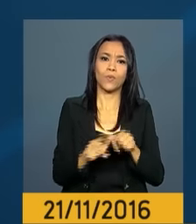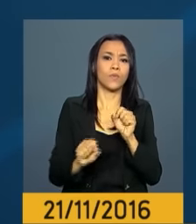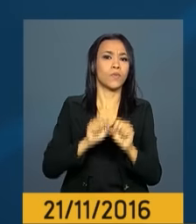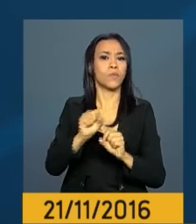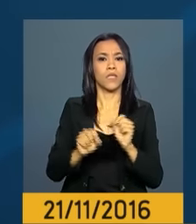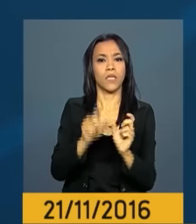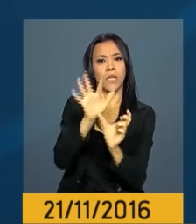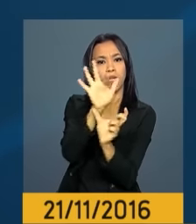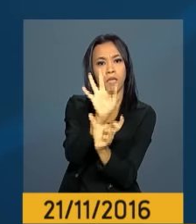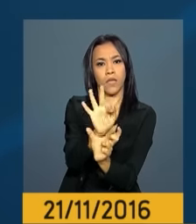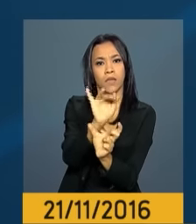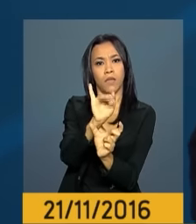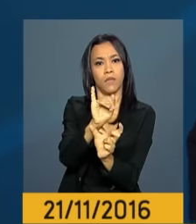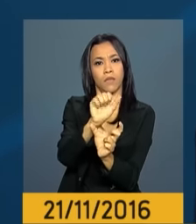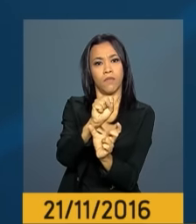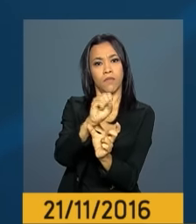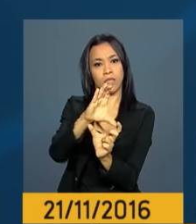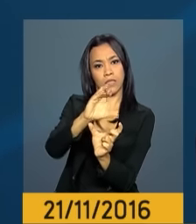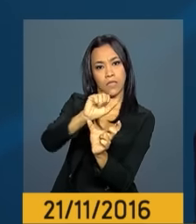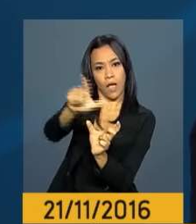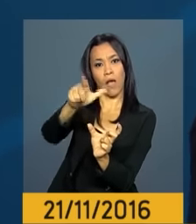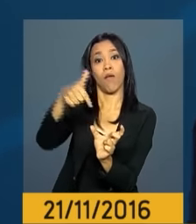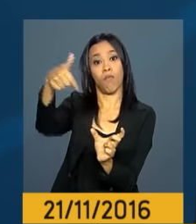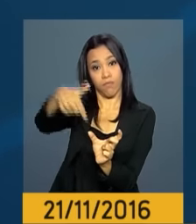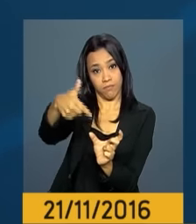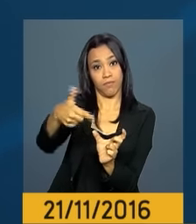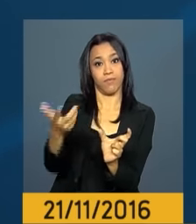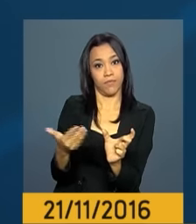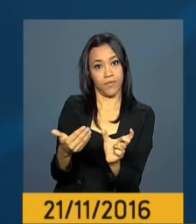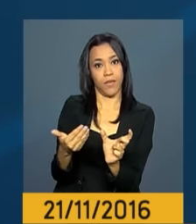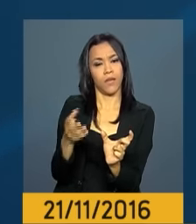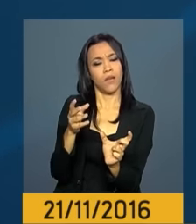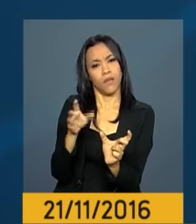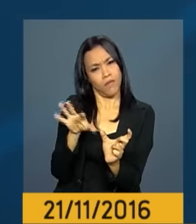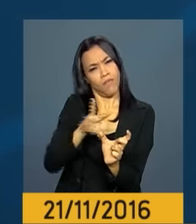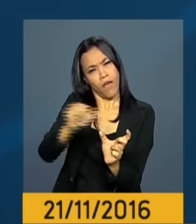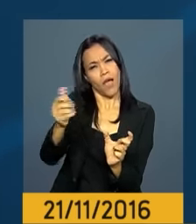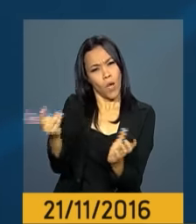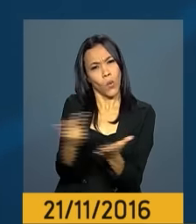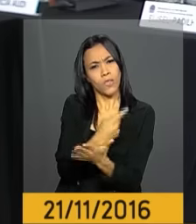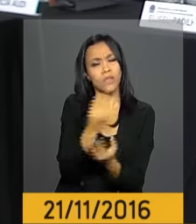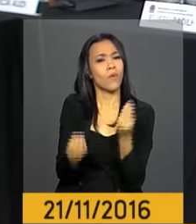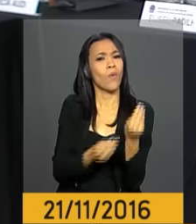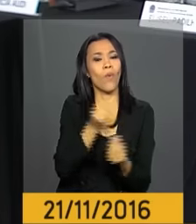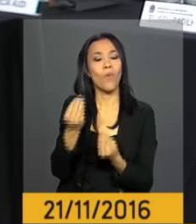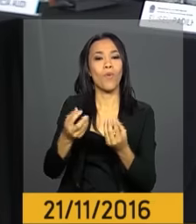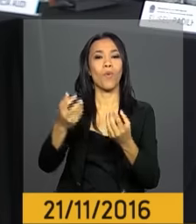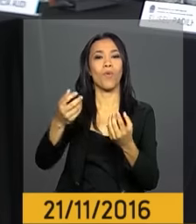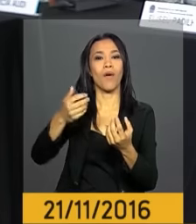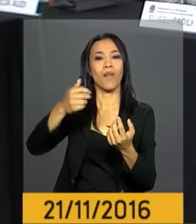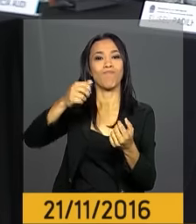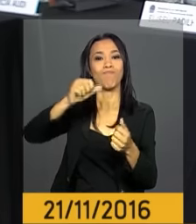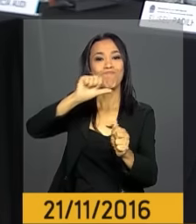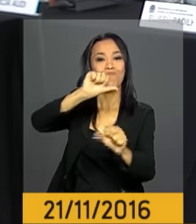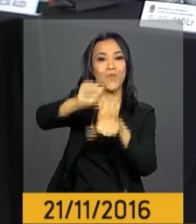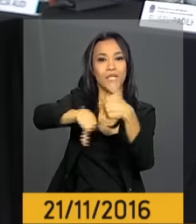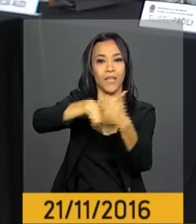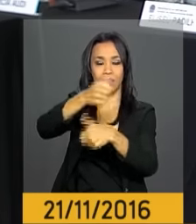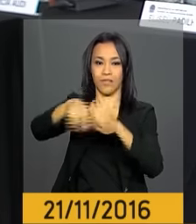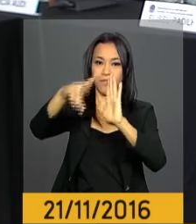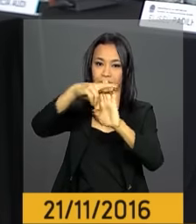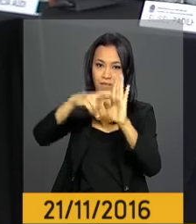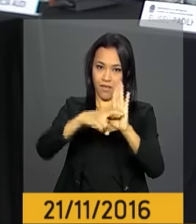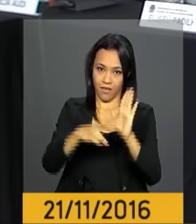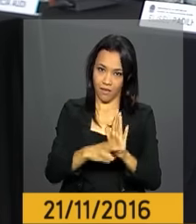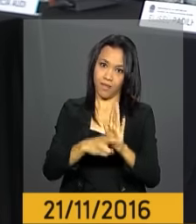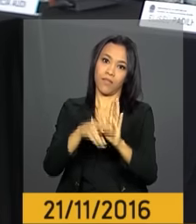completo, ou semi-completo ainda, com a reforma da Previdência, cuja primeira